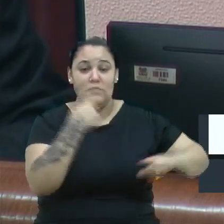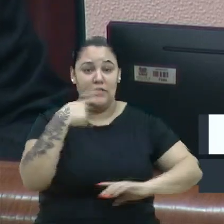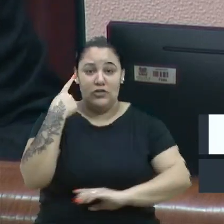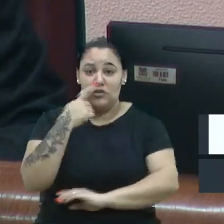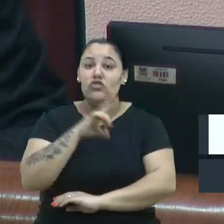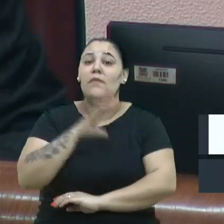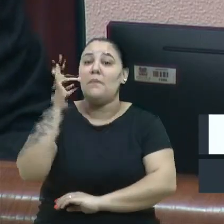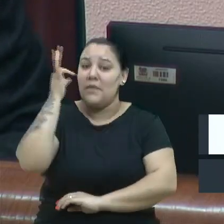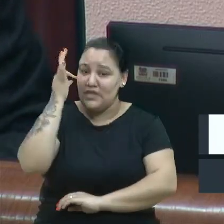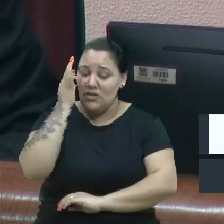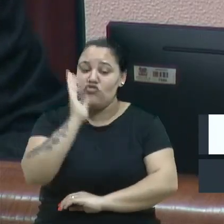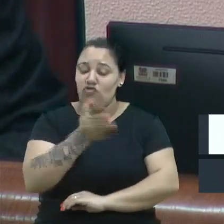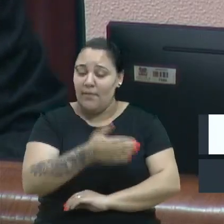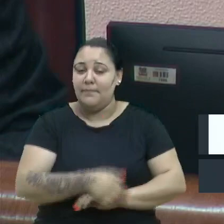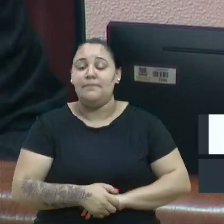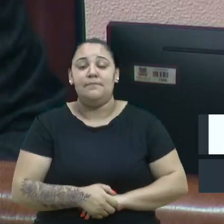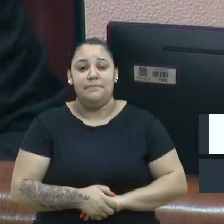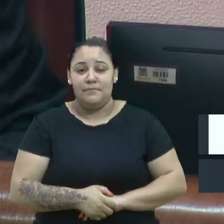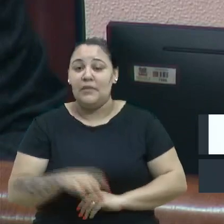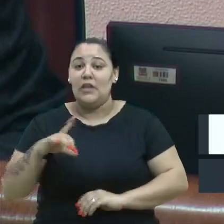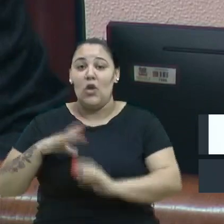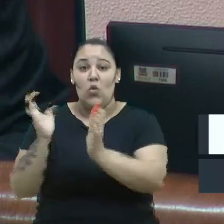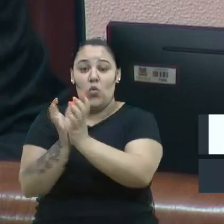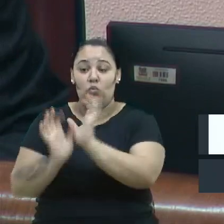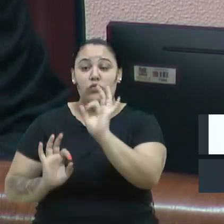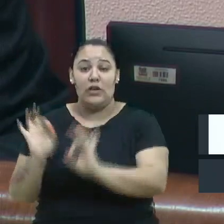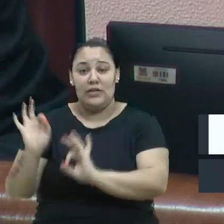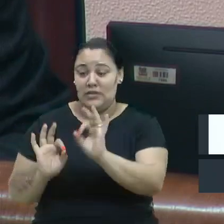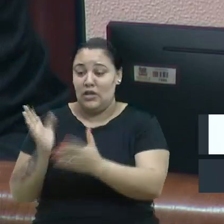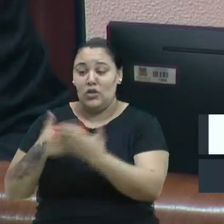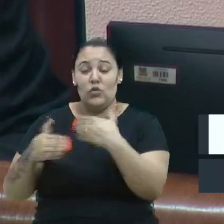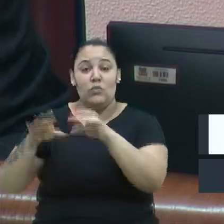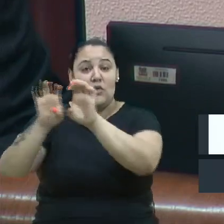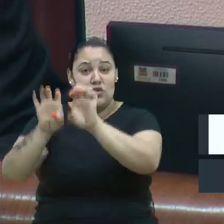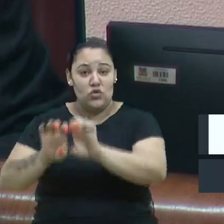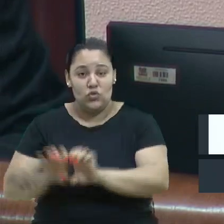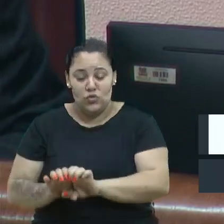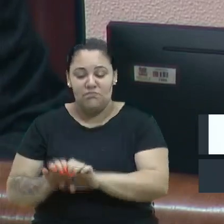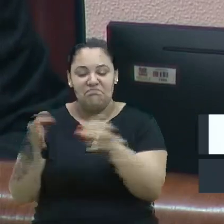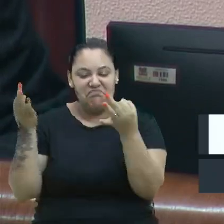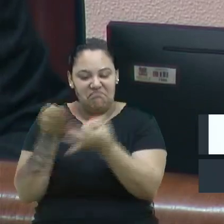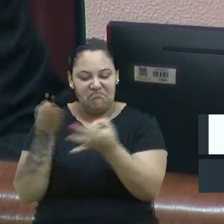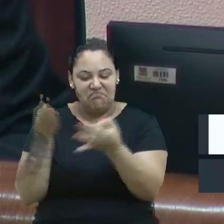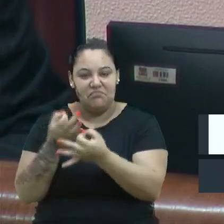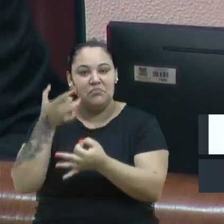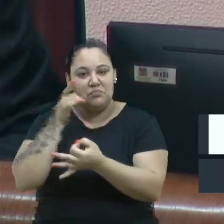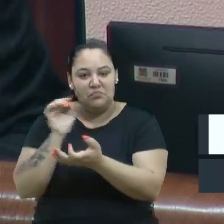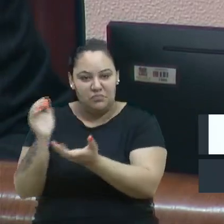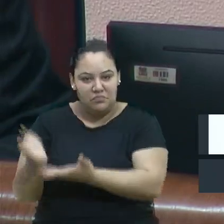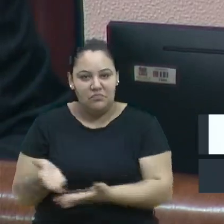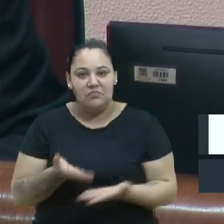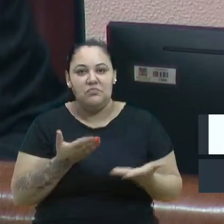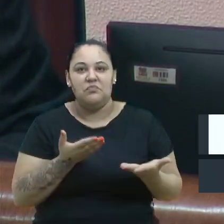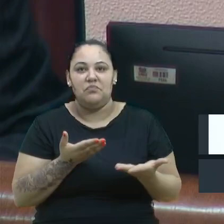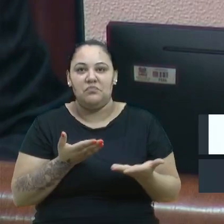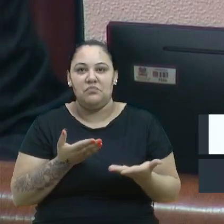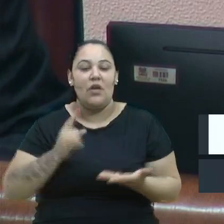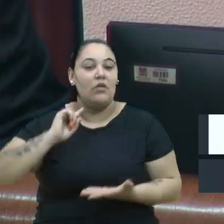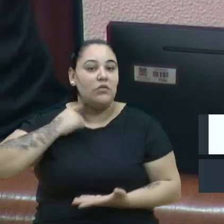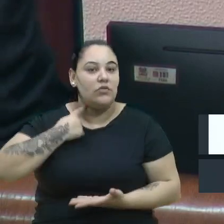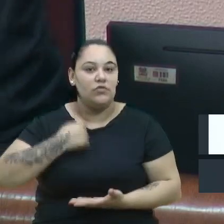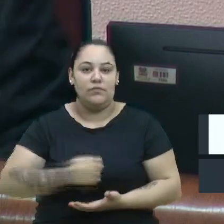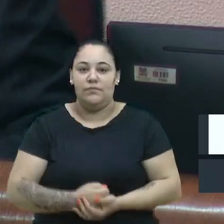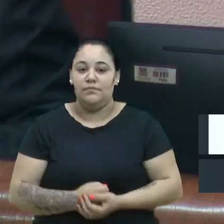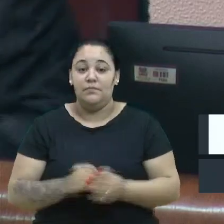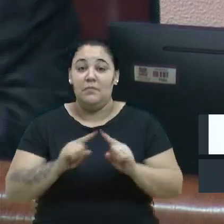estivemos visitando. Há uma equipe organizada, uma estrutura excelente para receber o lixo.